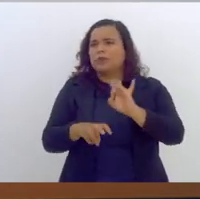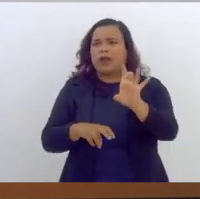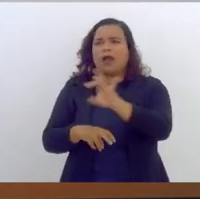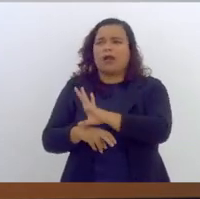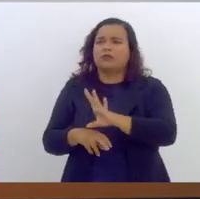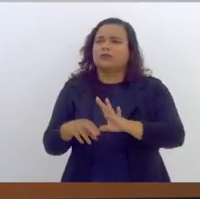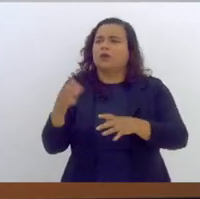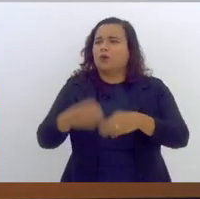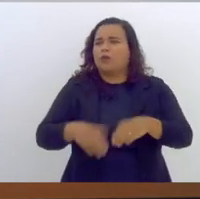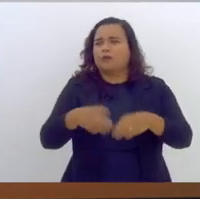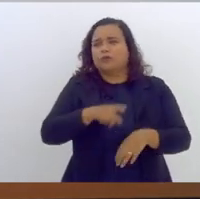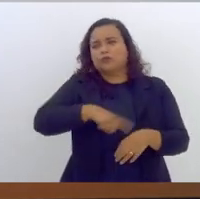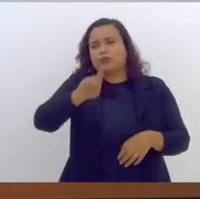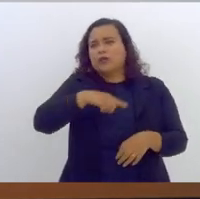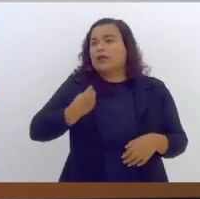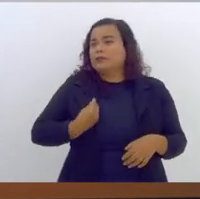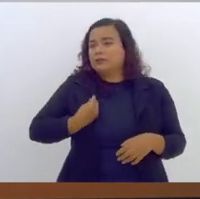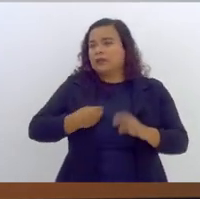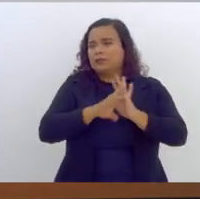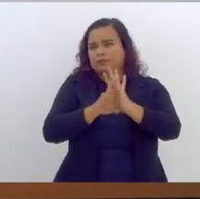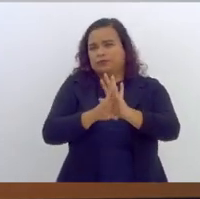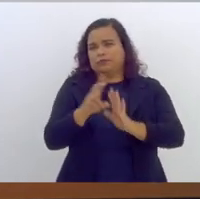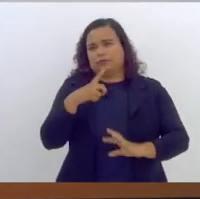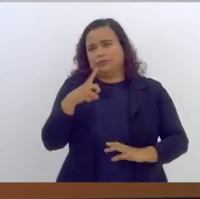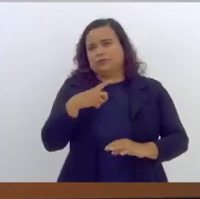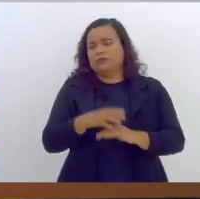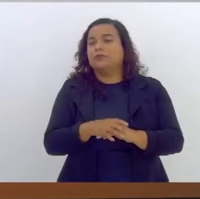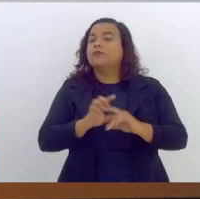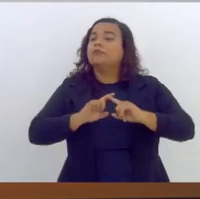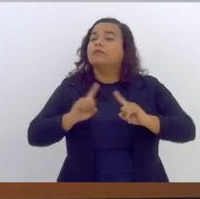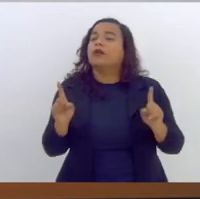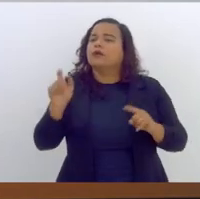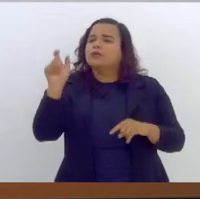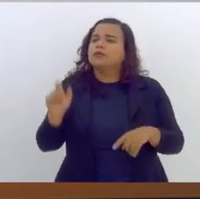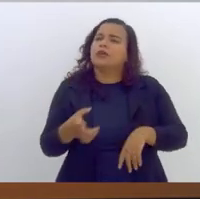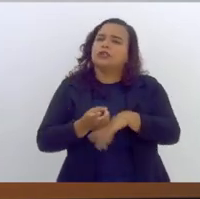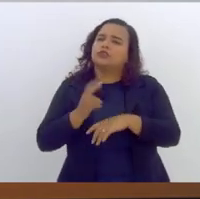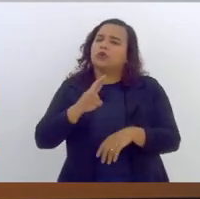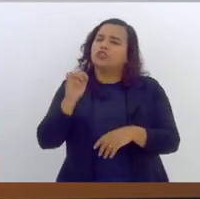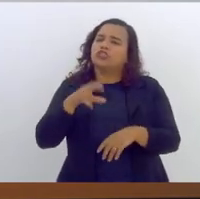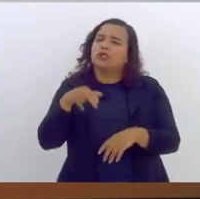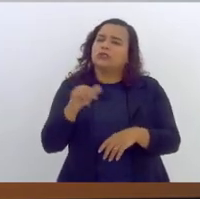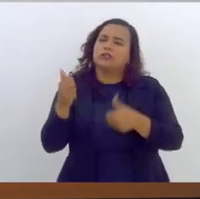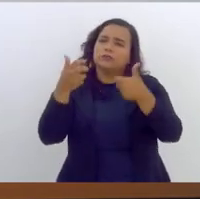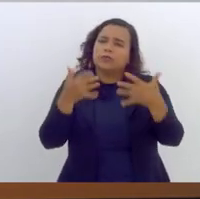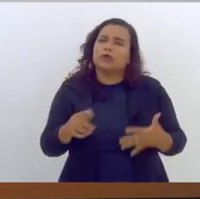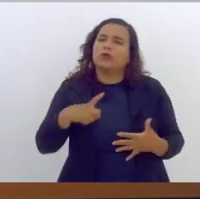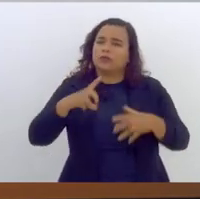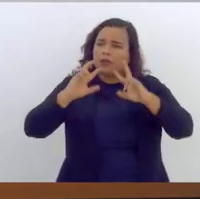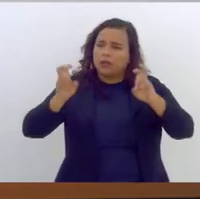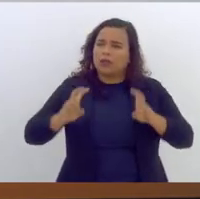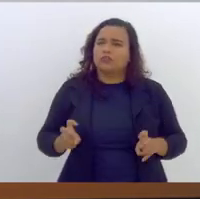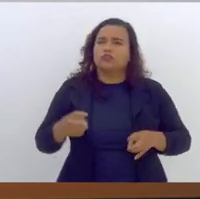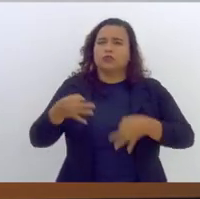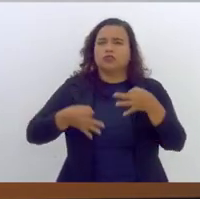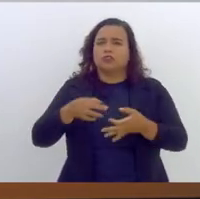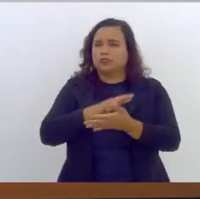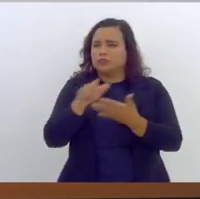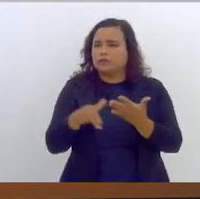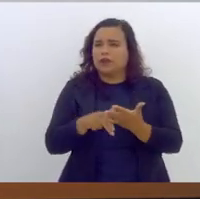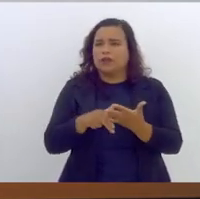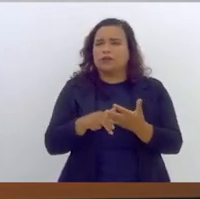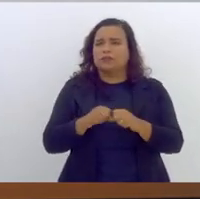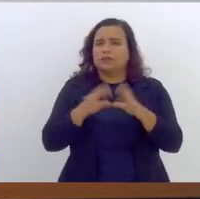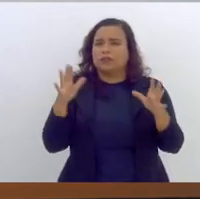esses concursos que os senhores estão aqui representando mas como o doutor já se comentou nós temos questões jurídicas que não estão